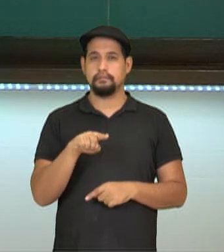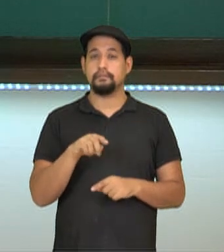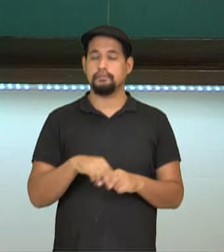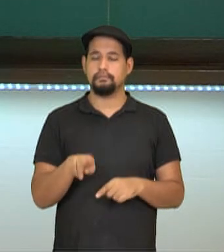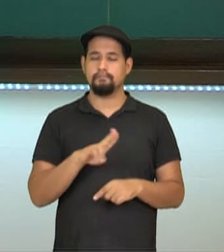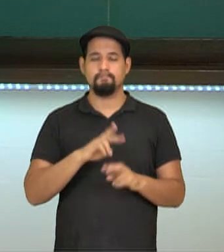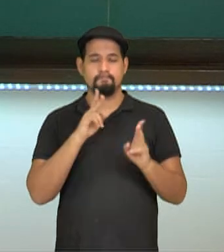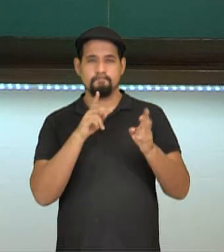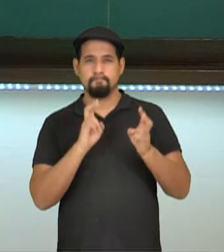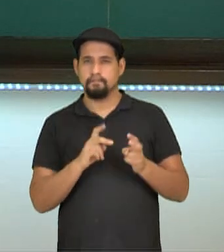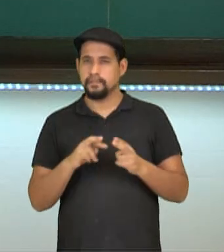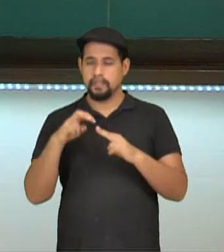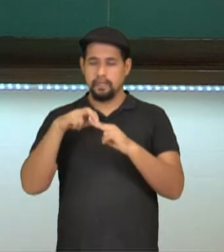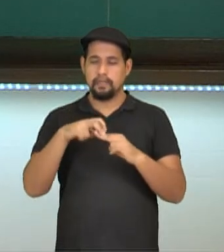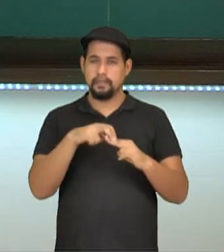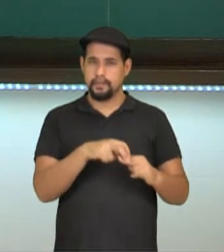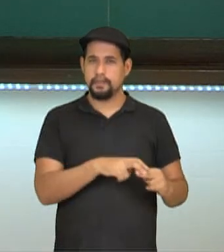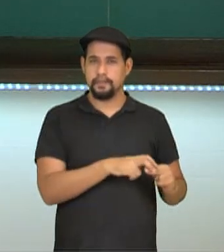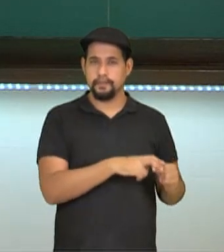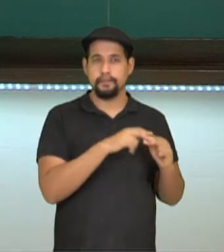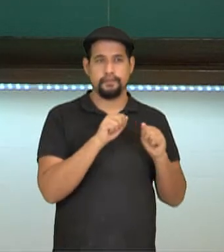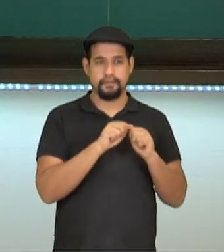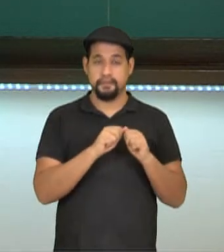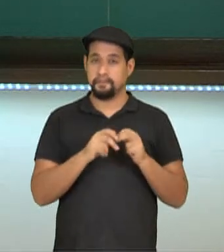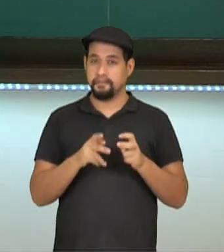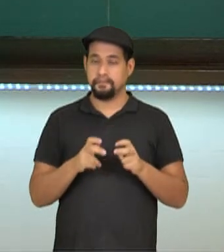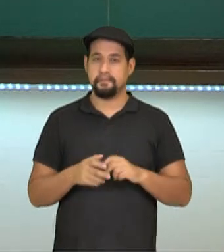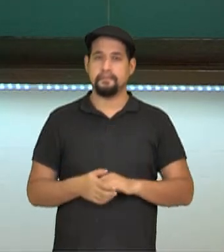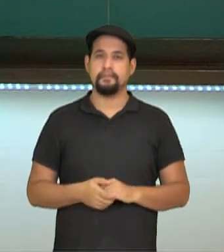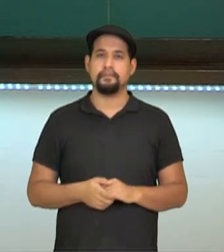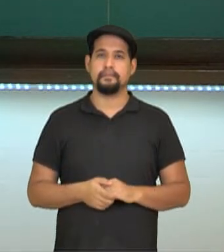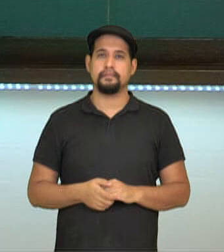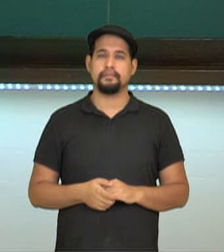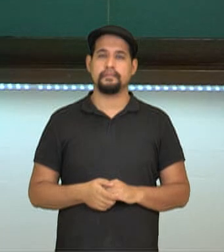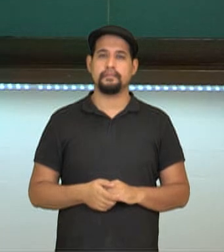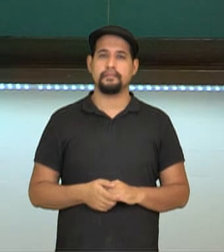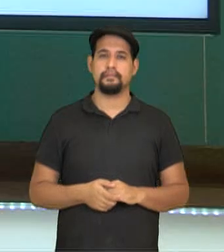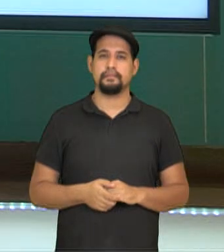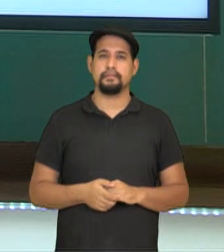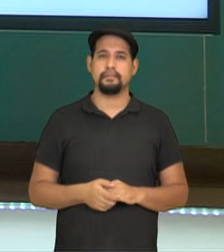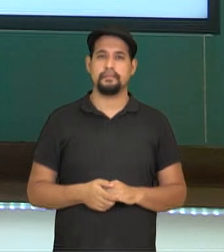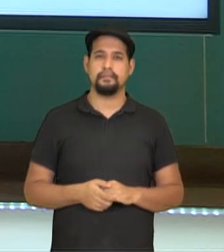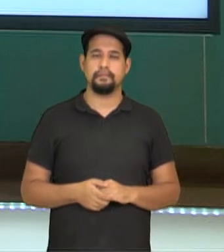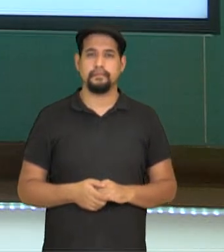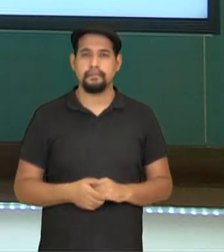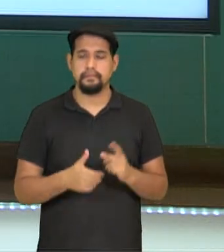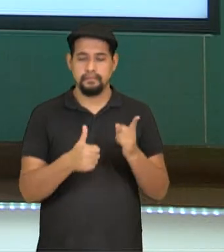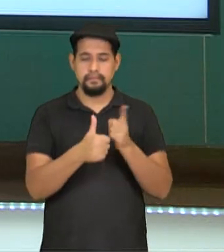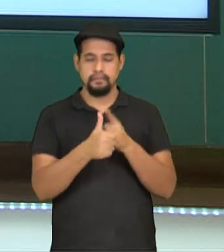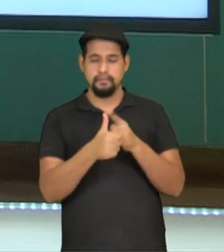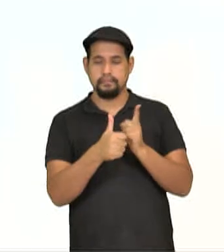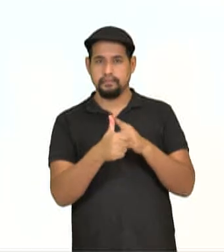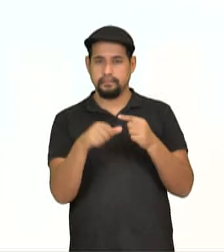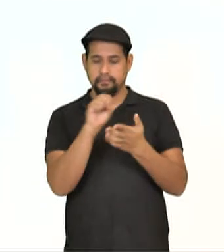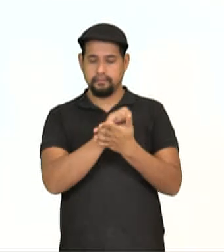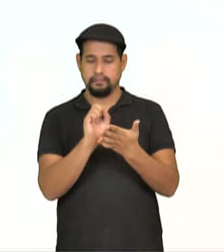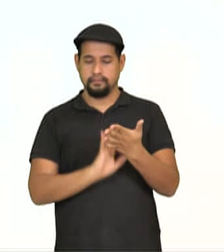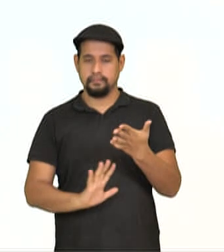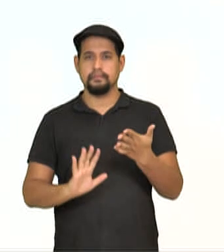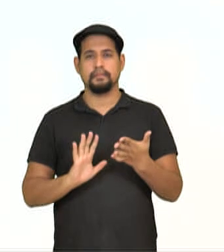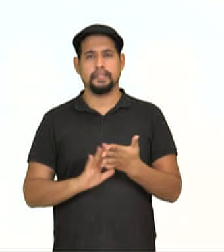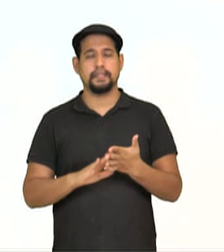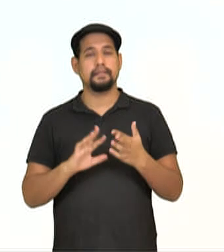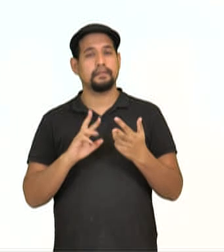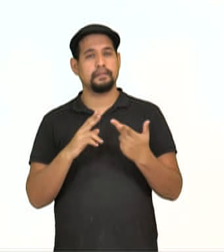mais skates descendo nessas pistas, ok? Vamos lá. Primeira atividade nossa então. Devido